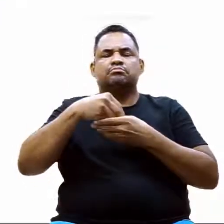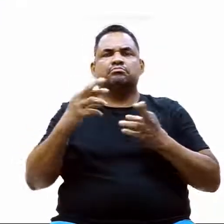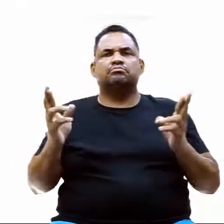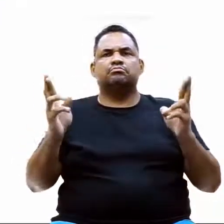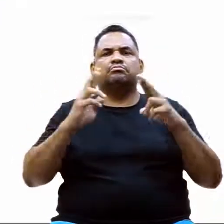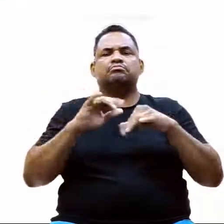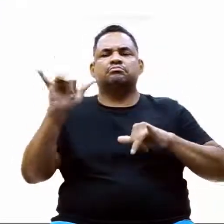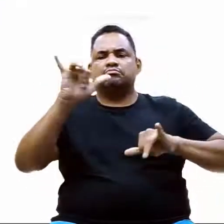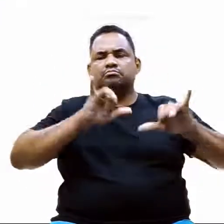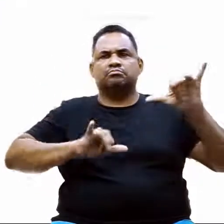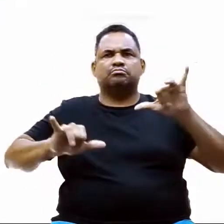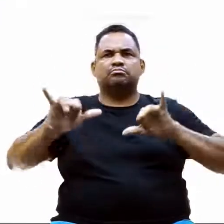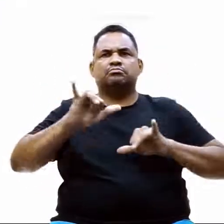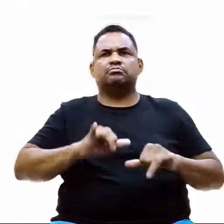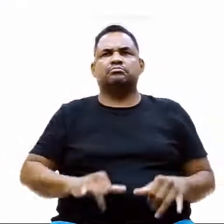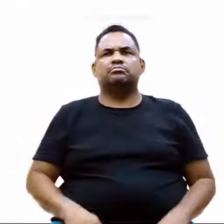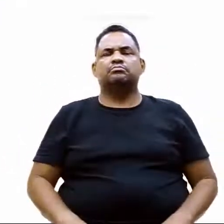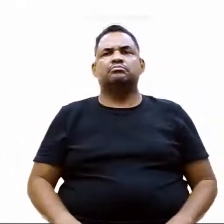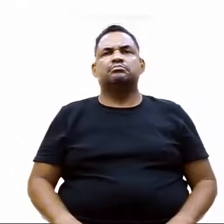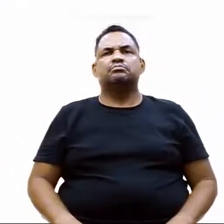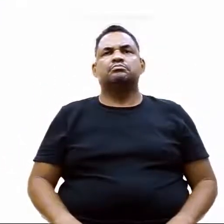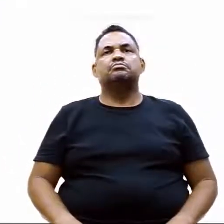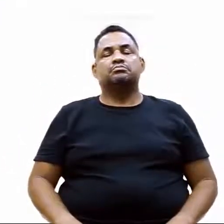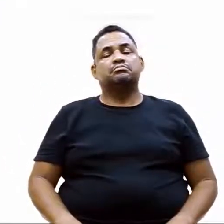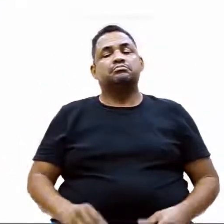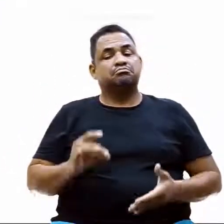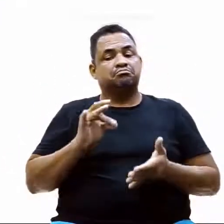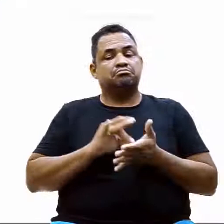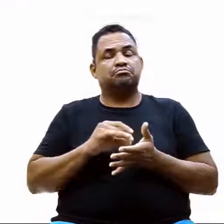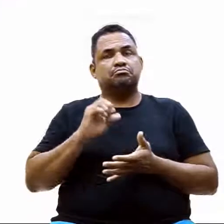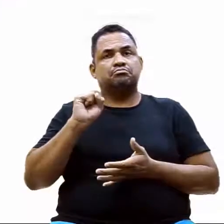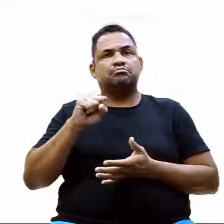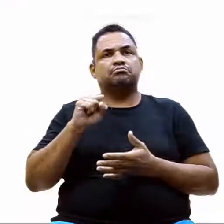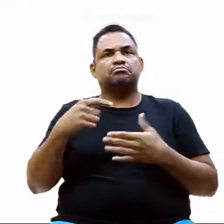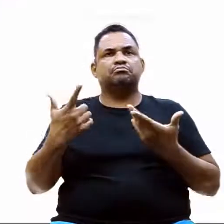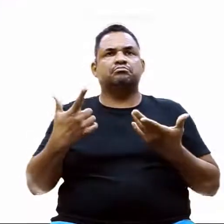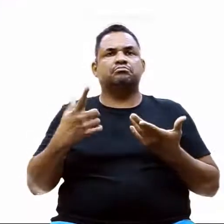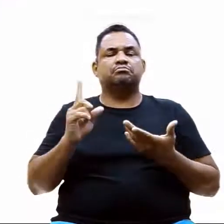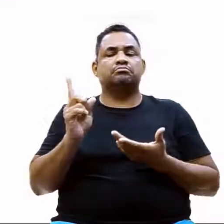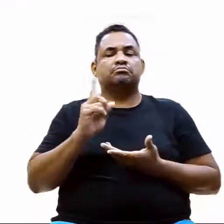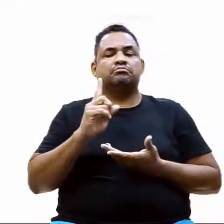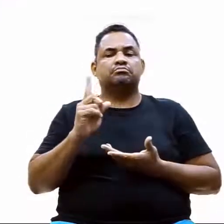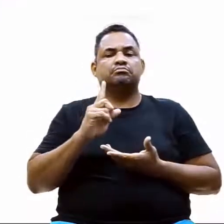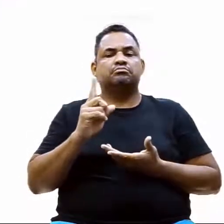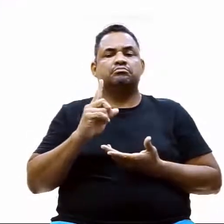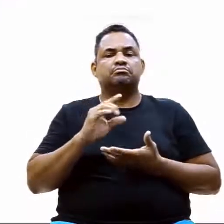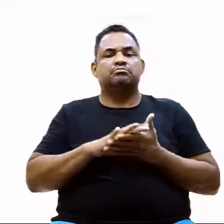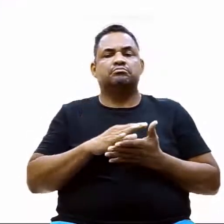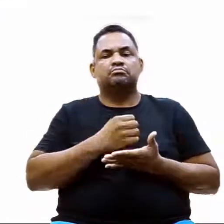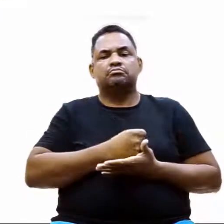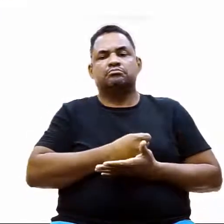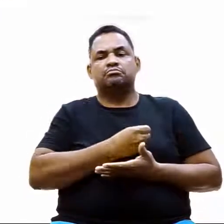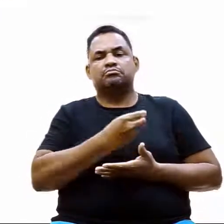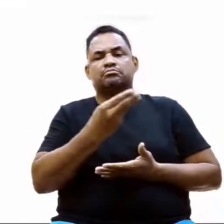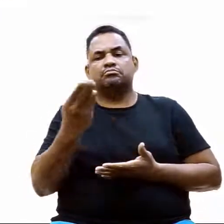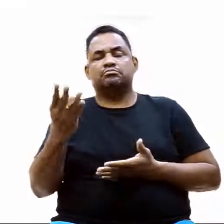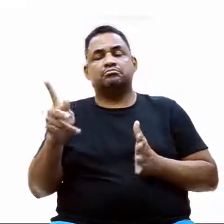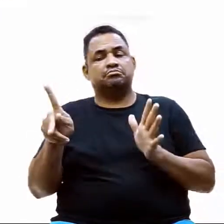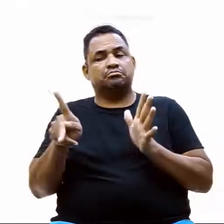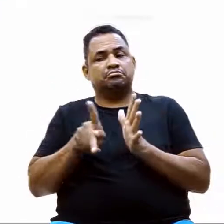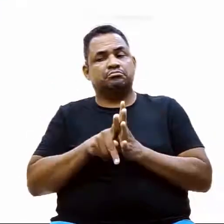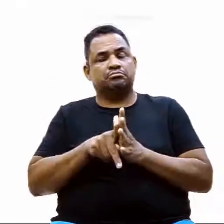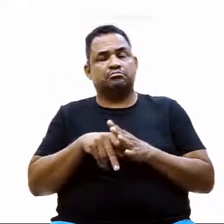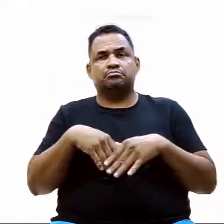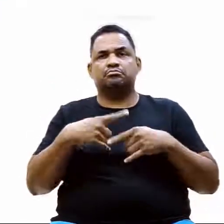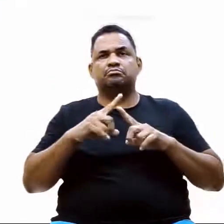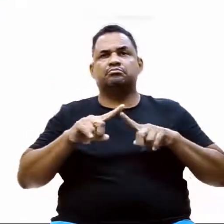química? Claro que sim. Não estou falando das quantidades em si,